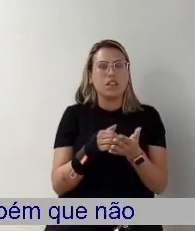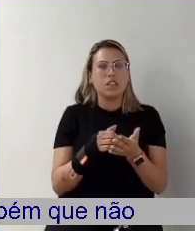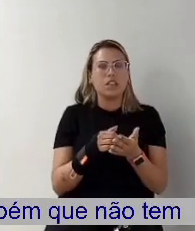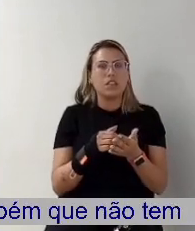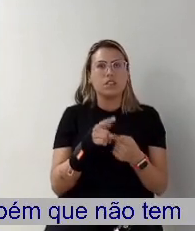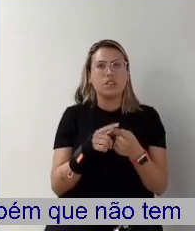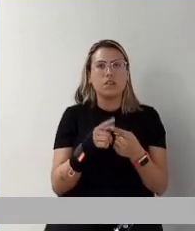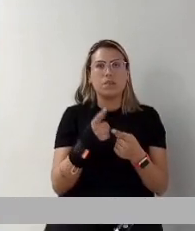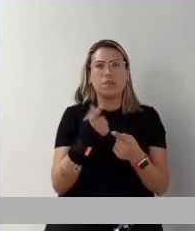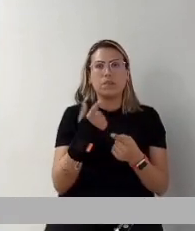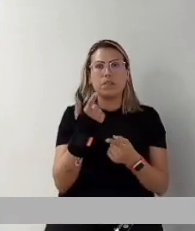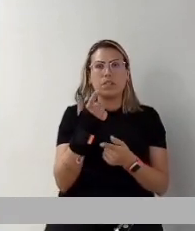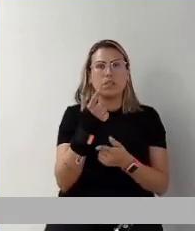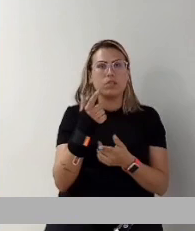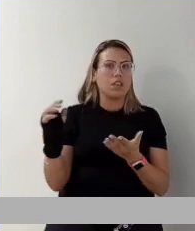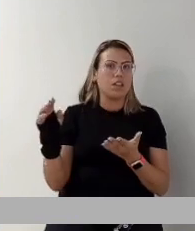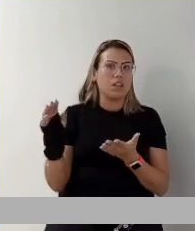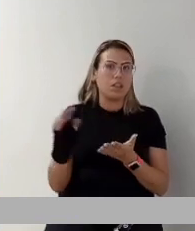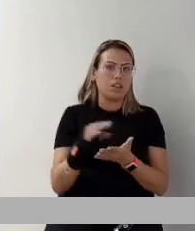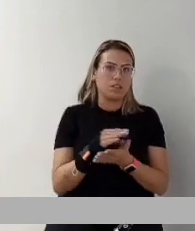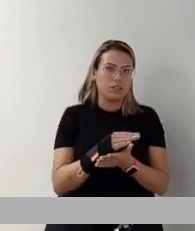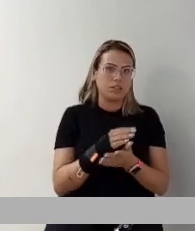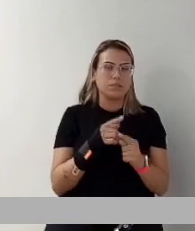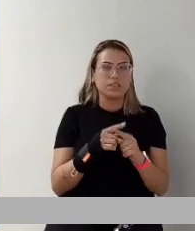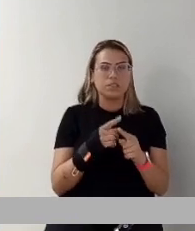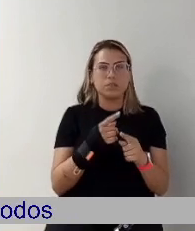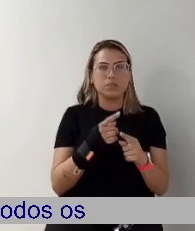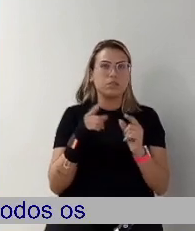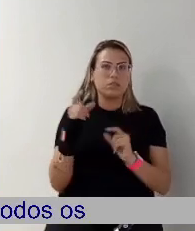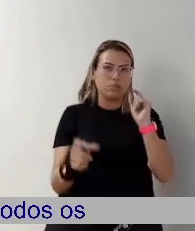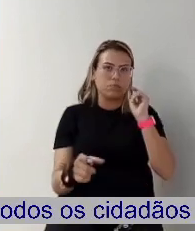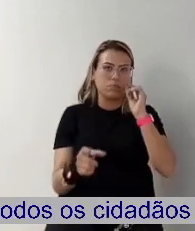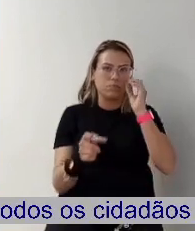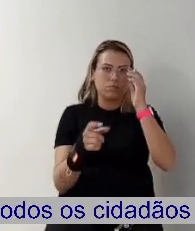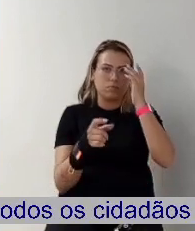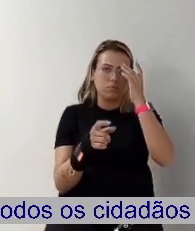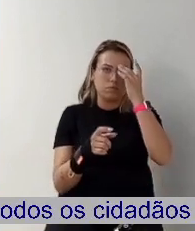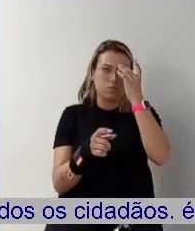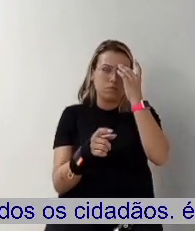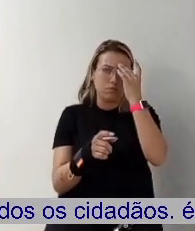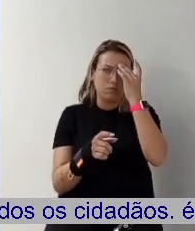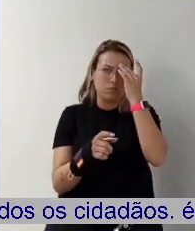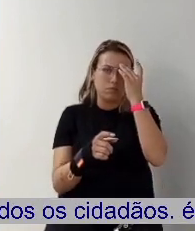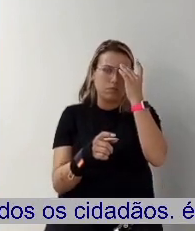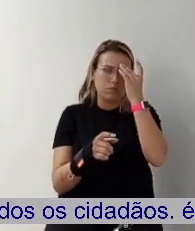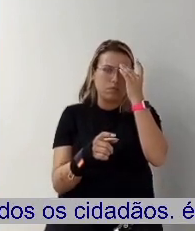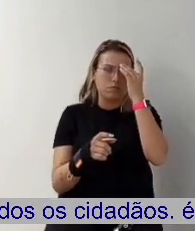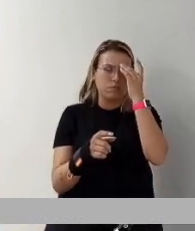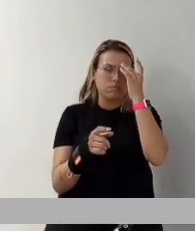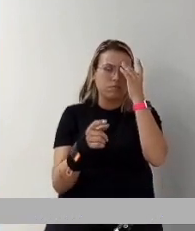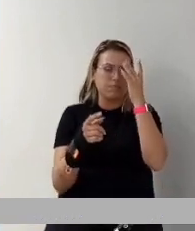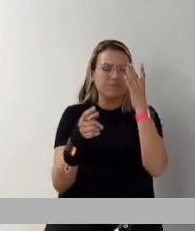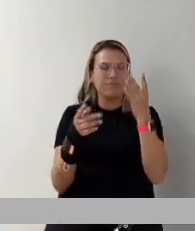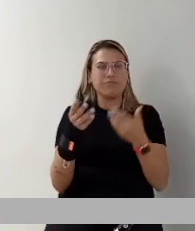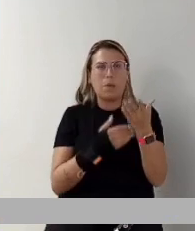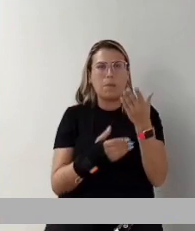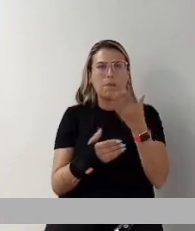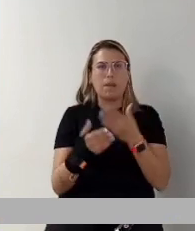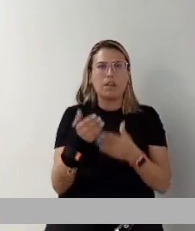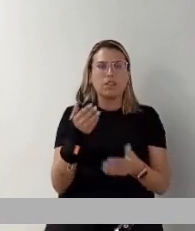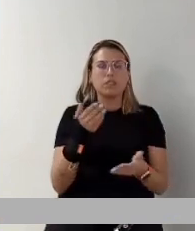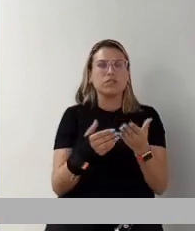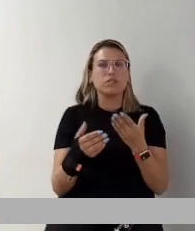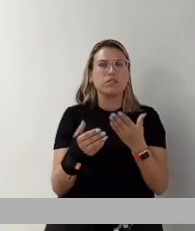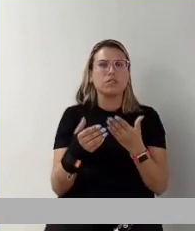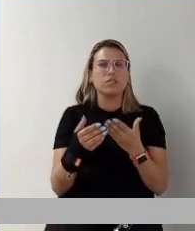recurso mas tem muitos problemas onde todos os cidadãos tabuleirense e compartilha e poderiam